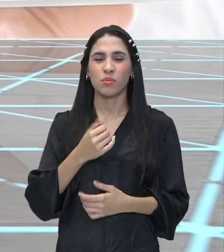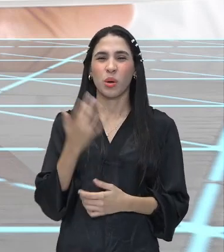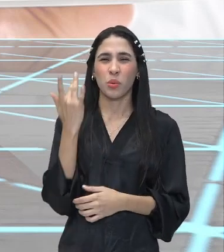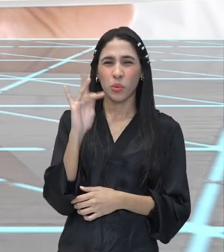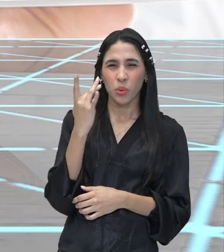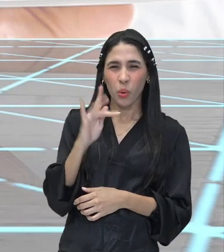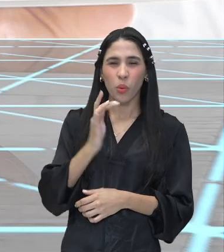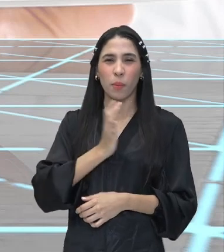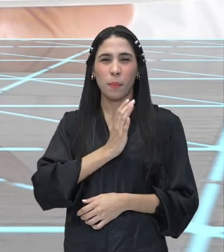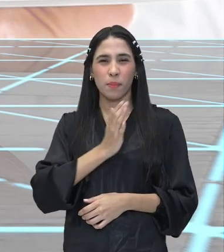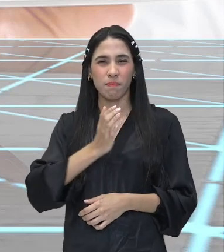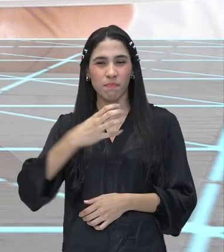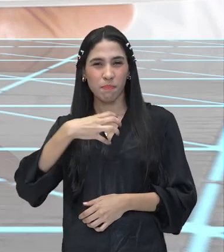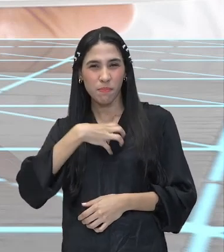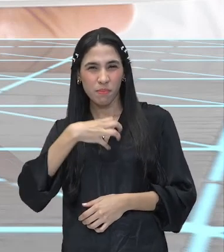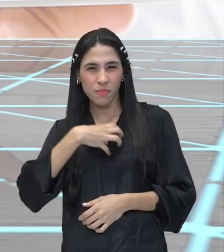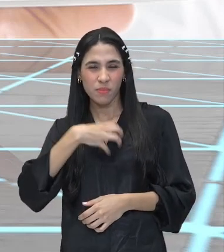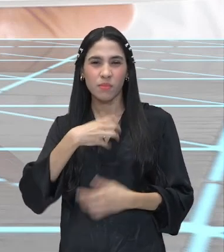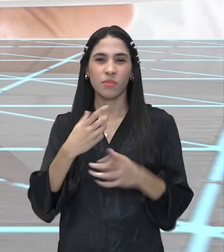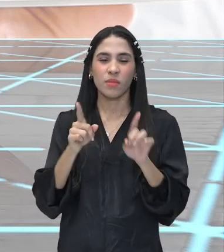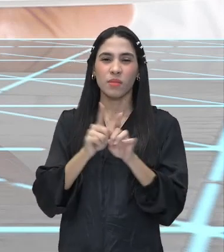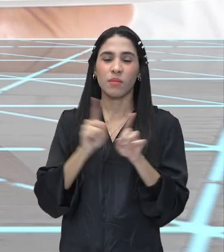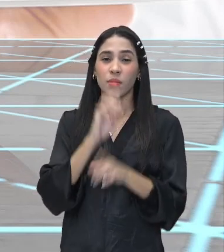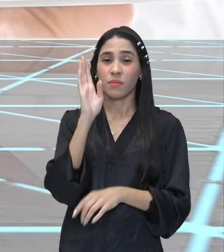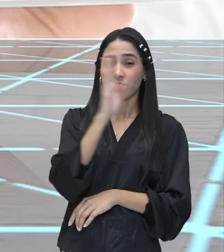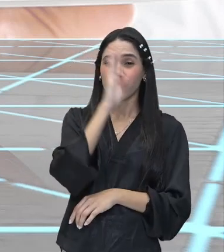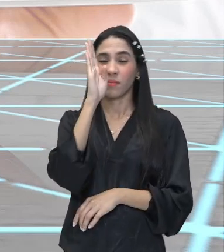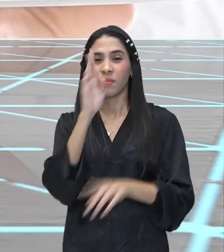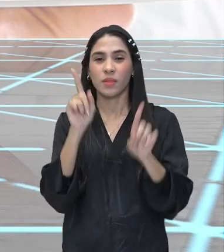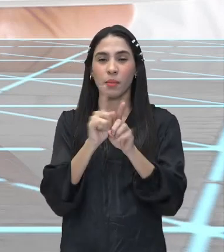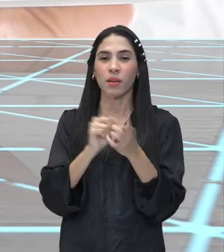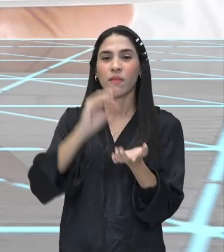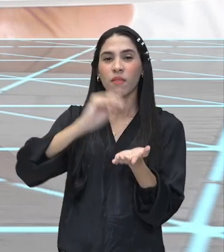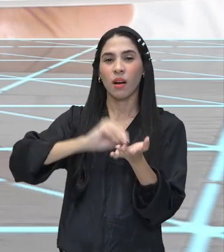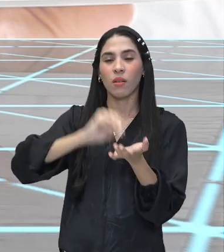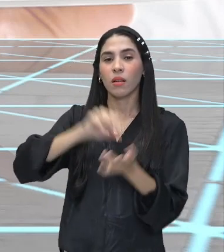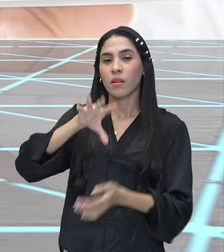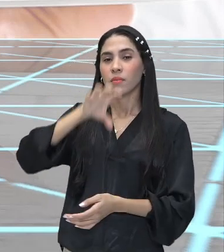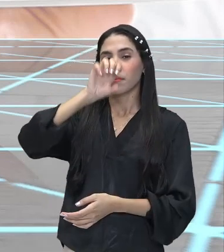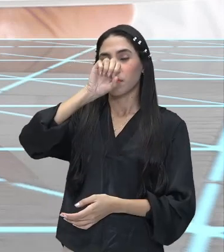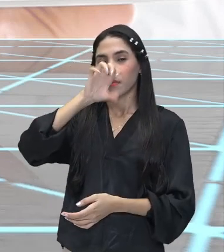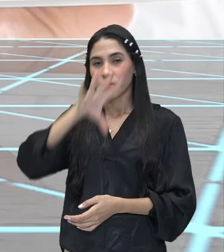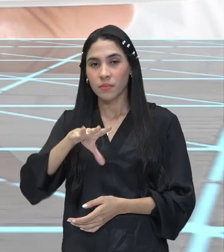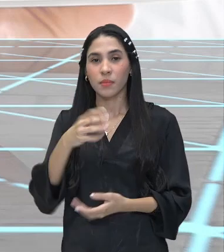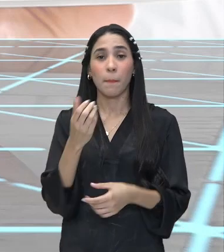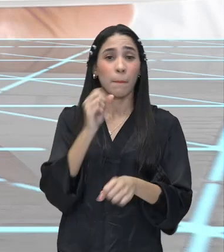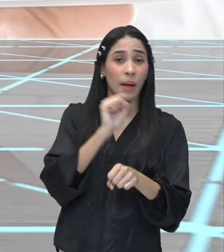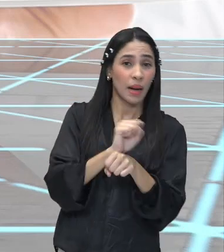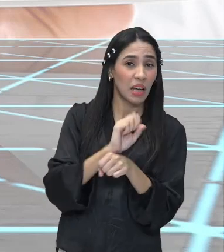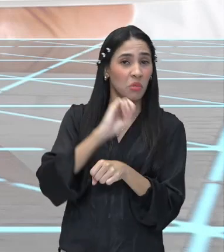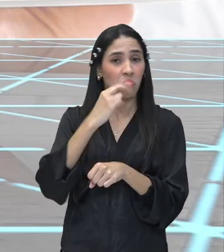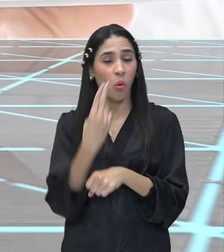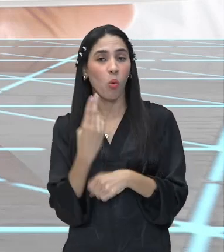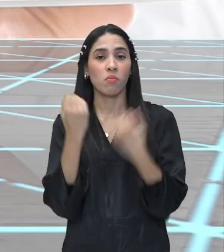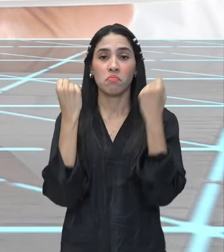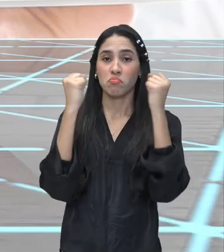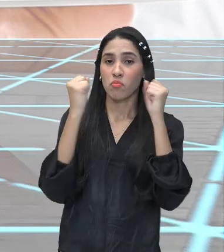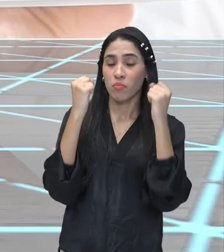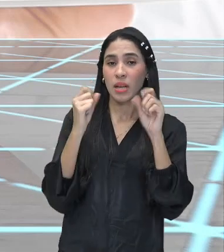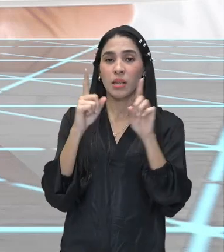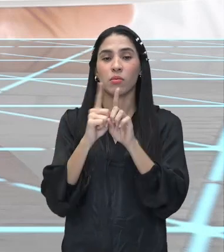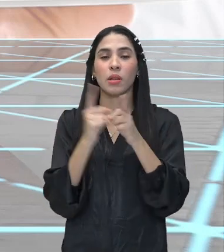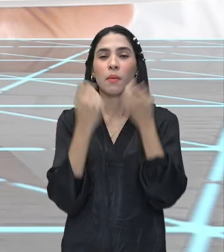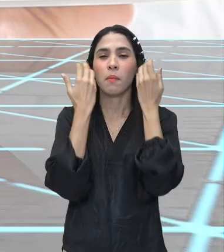né, enjoo, uma falta de ar, tanto em repouso quanto executando uma atividade, um suor frio, uma